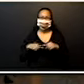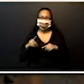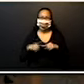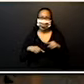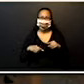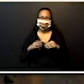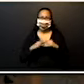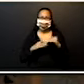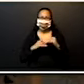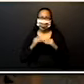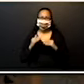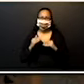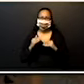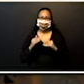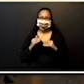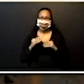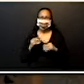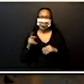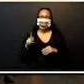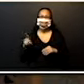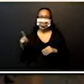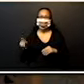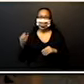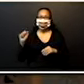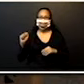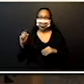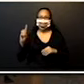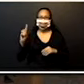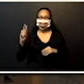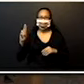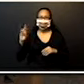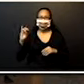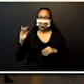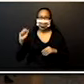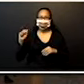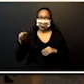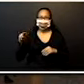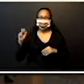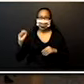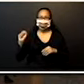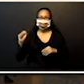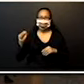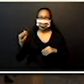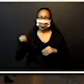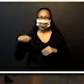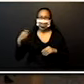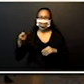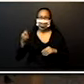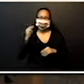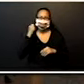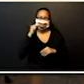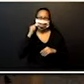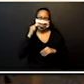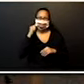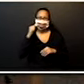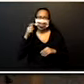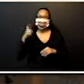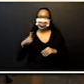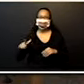esquecer, eu sou a professora Adriana. E vou continuar com a aula de matemática, tá? A gente vai